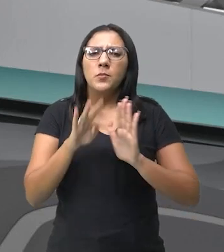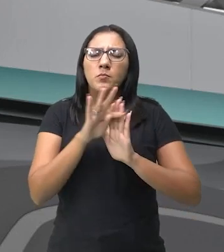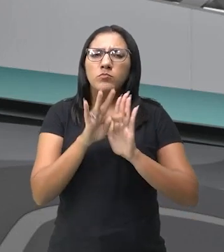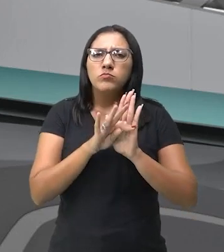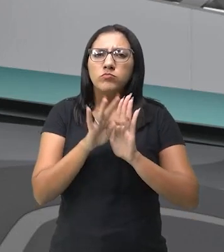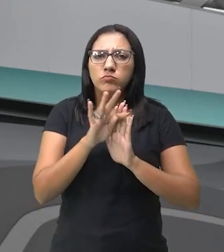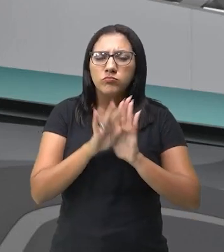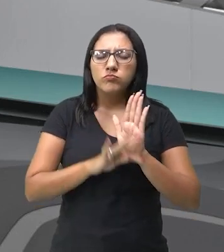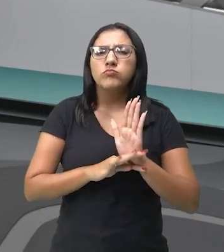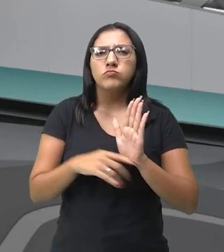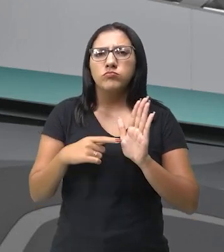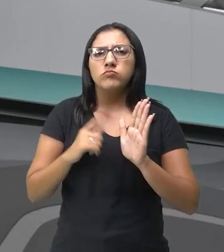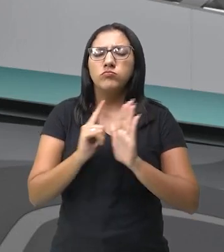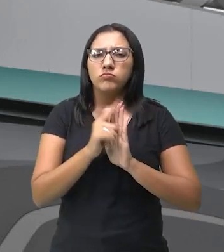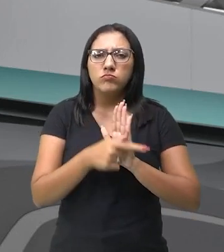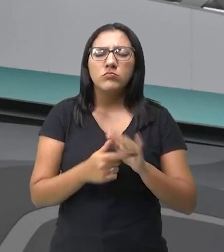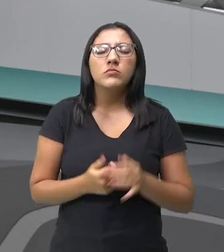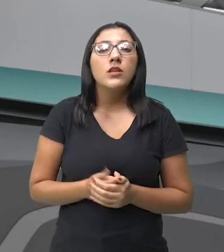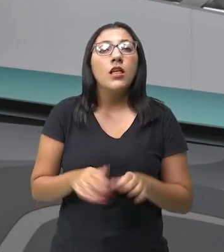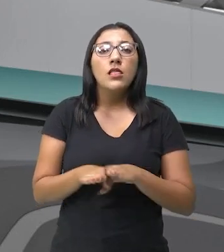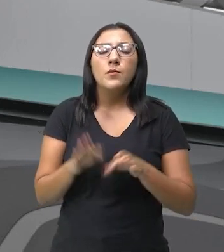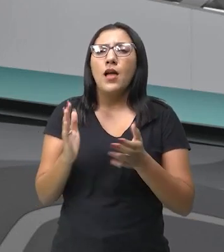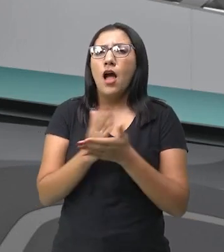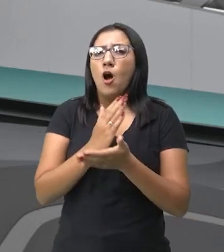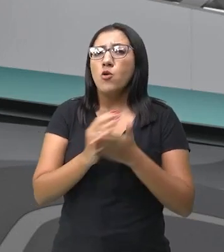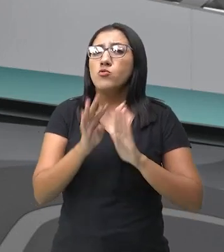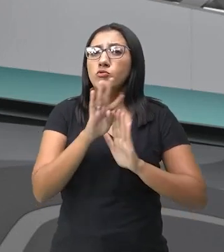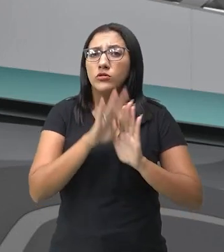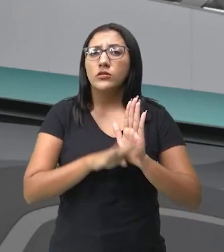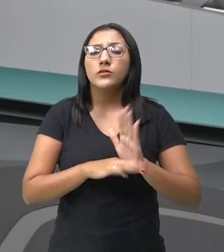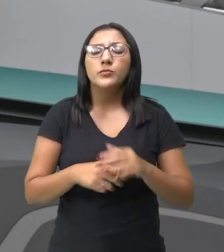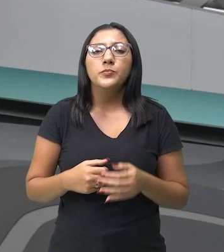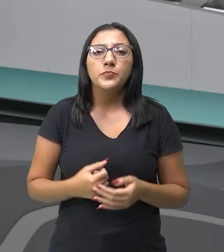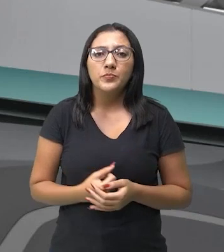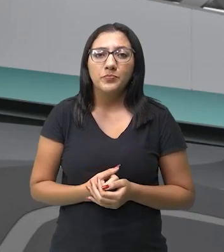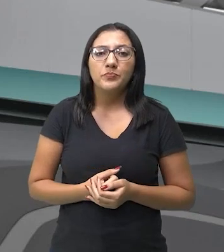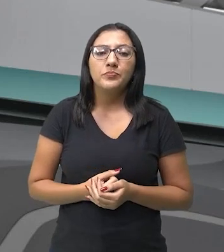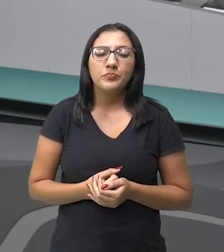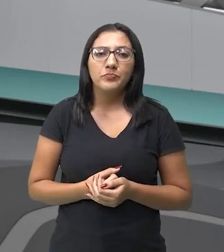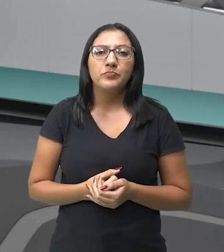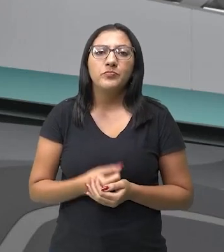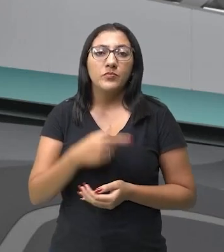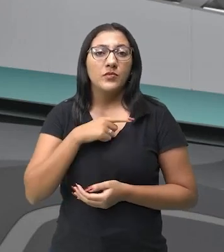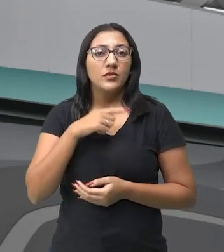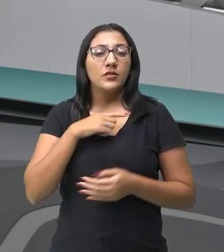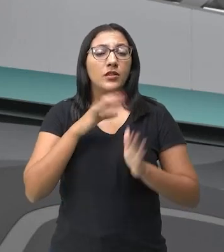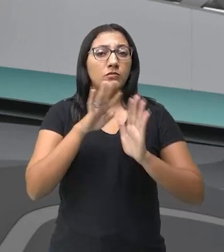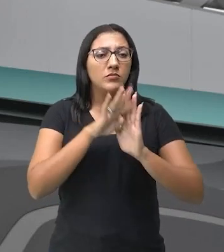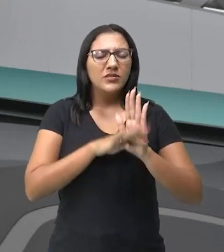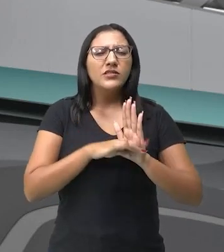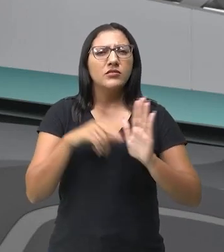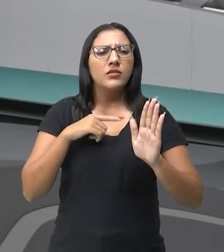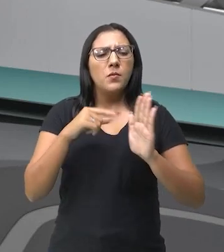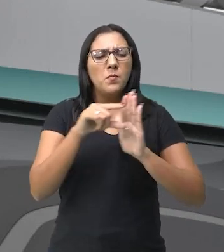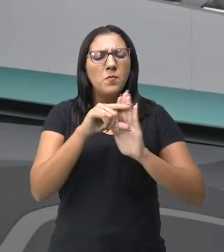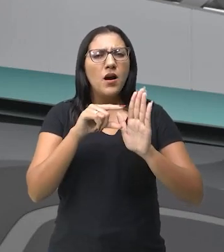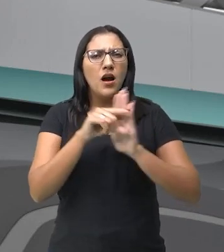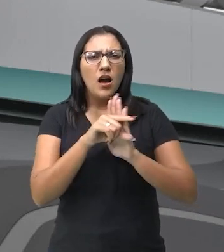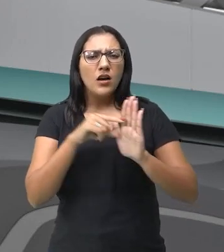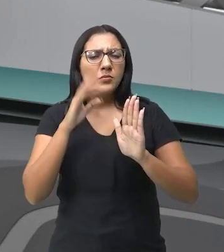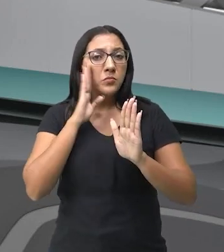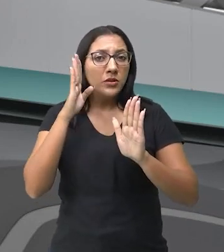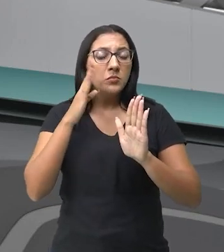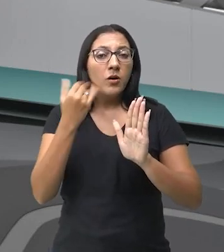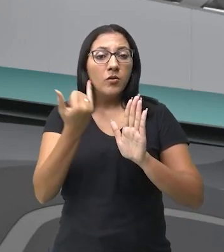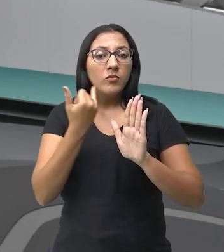gêneros textuais e de alguns textos que fazem o seguinte: são textos em que uma parte significativa da